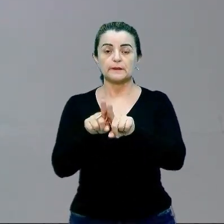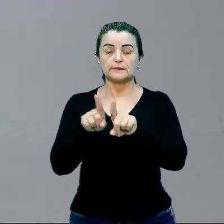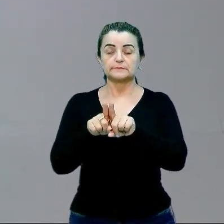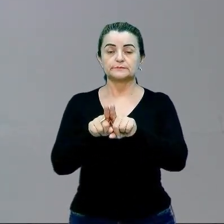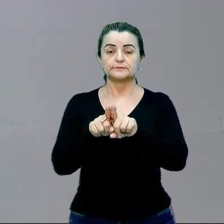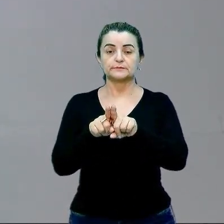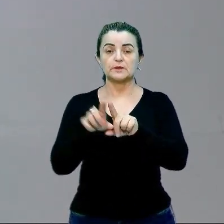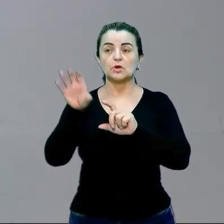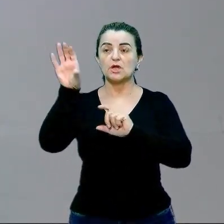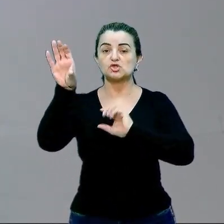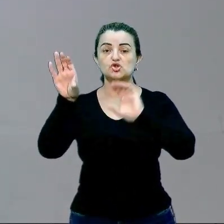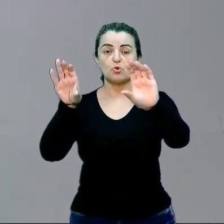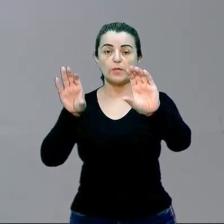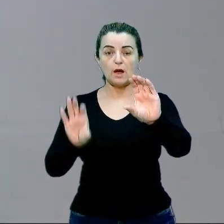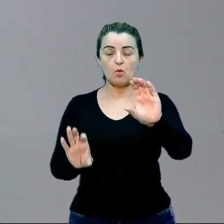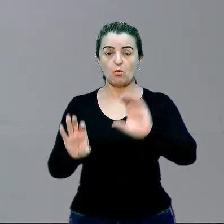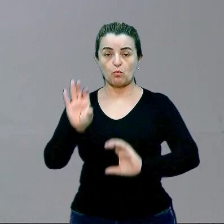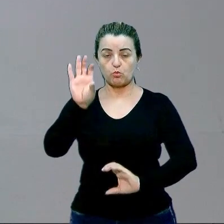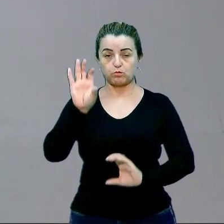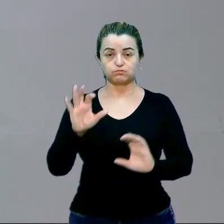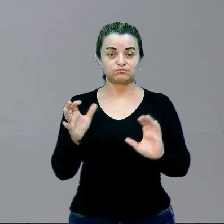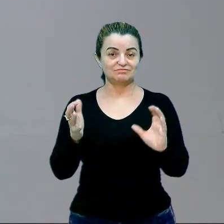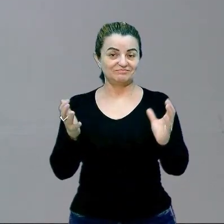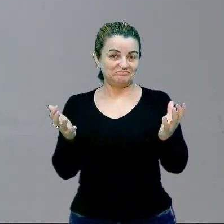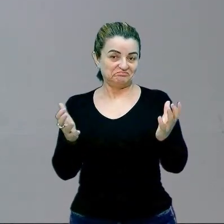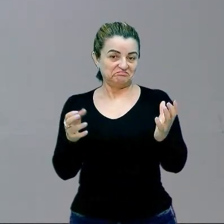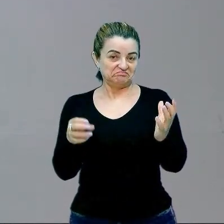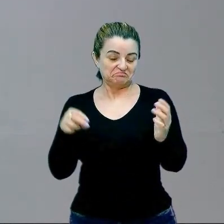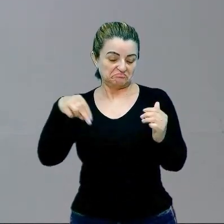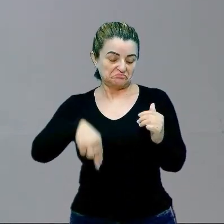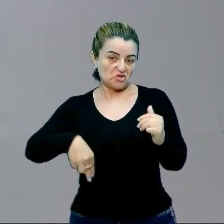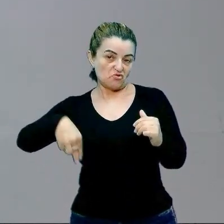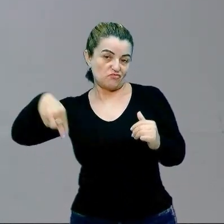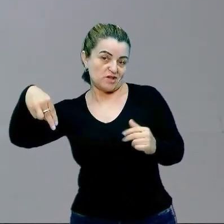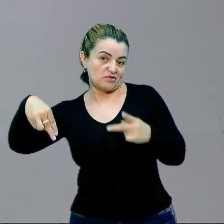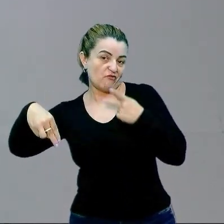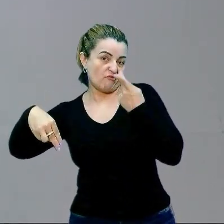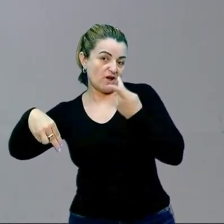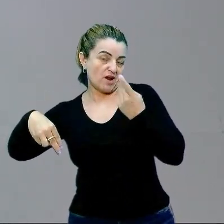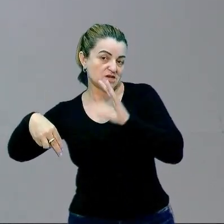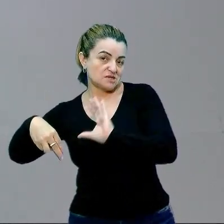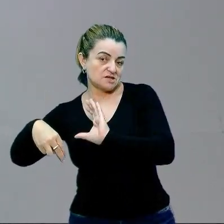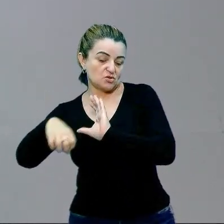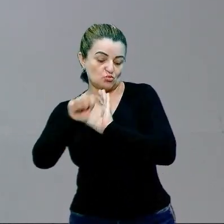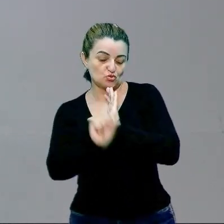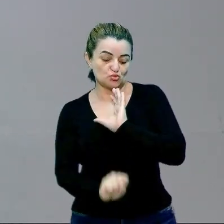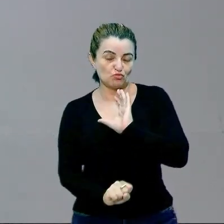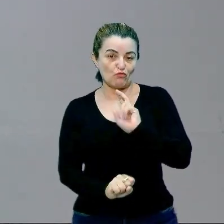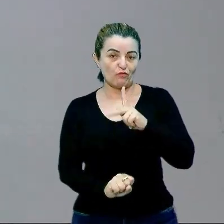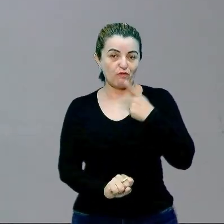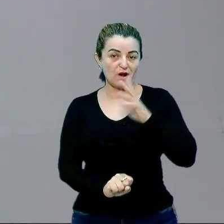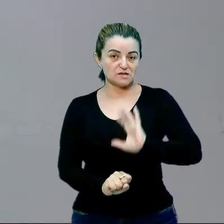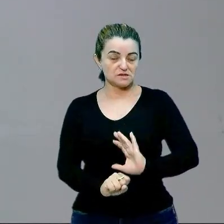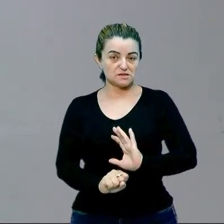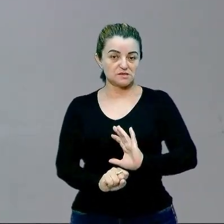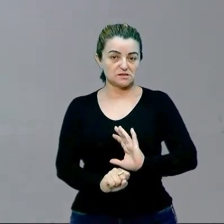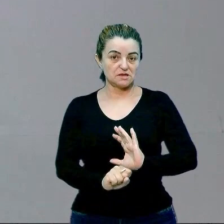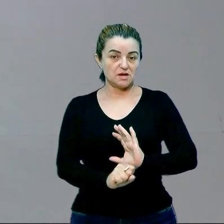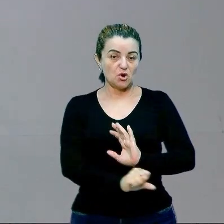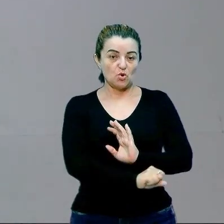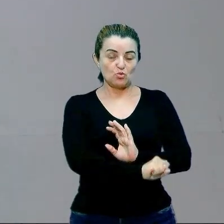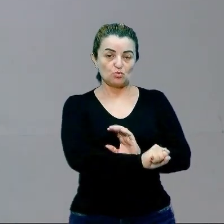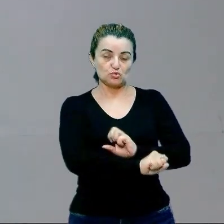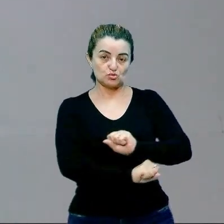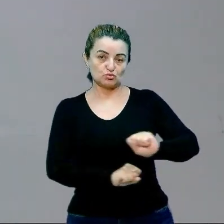no quesito regional. O Nordeste fala dessa forma, o Sul dessa forma, o Sudeste de outra